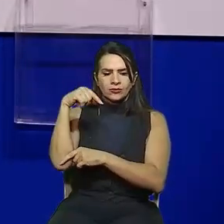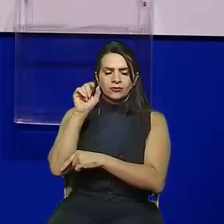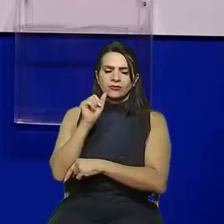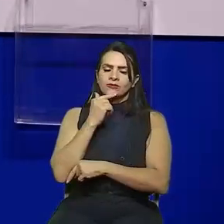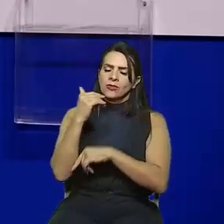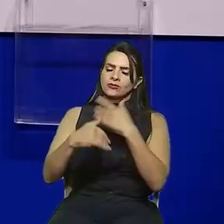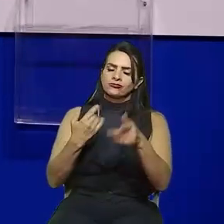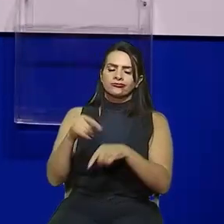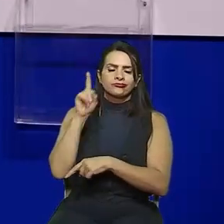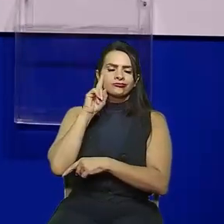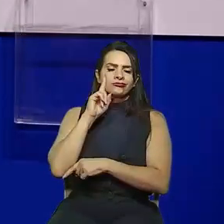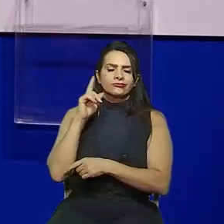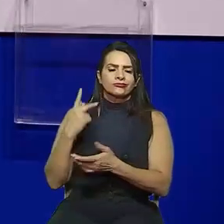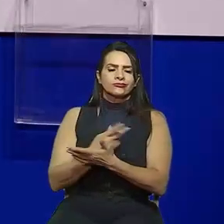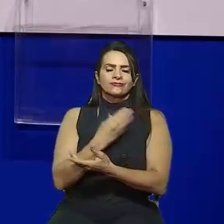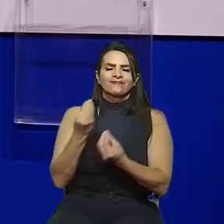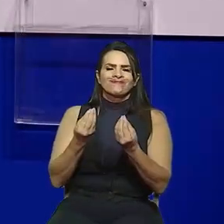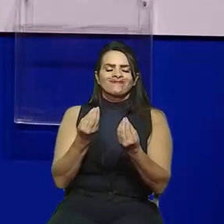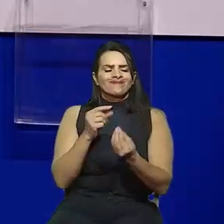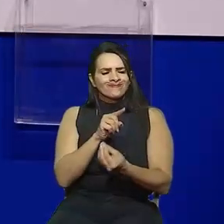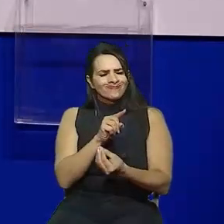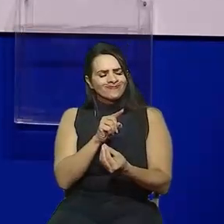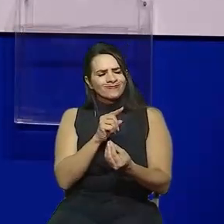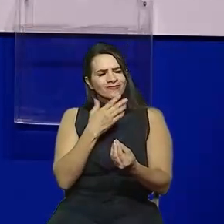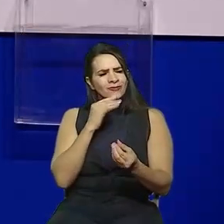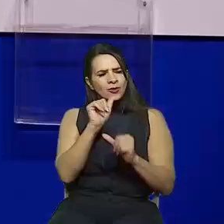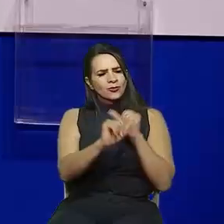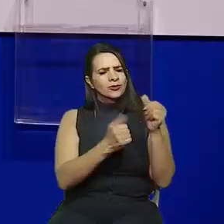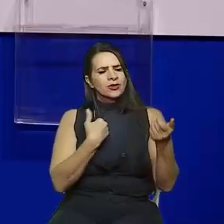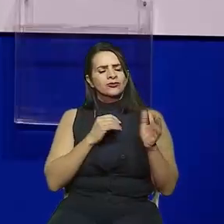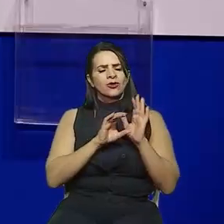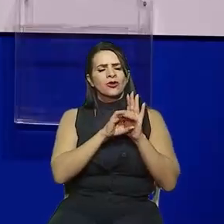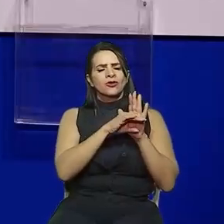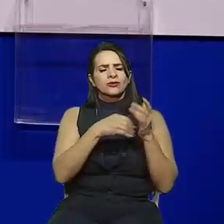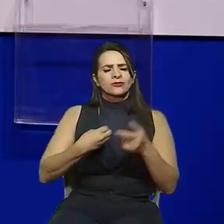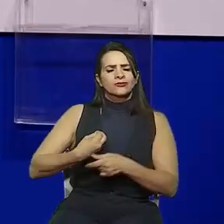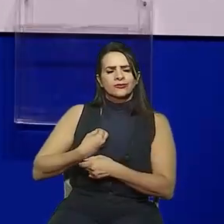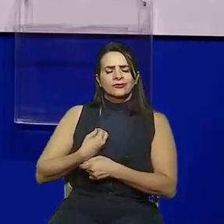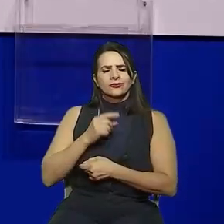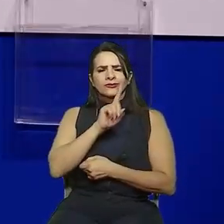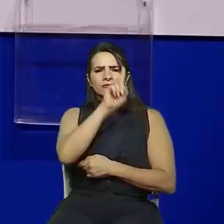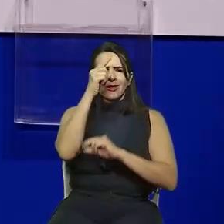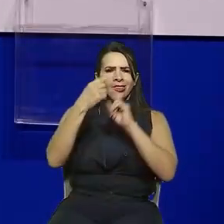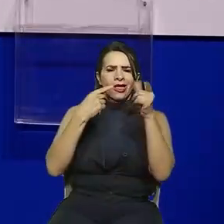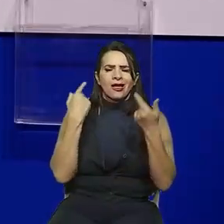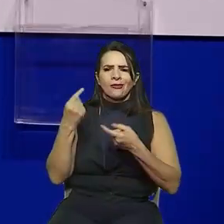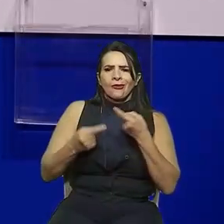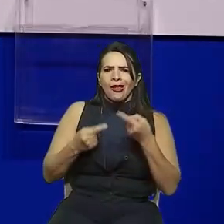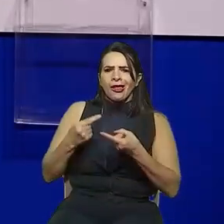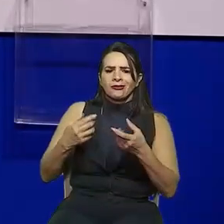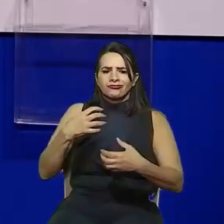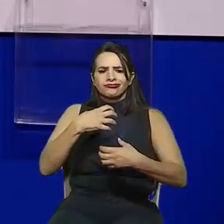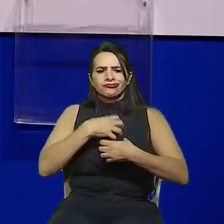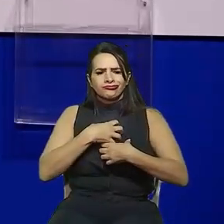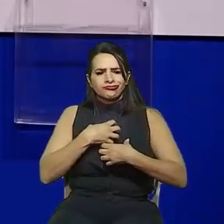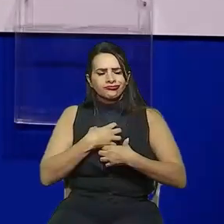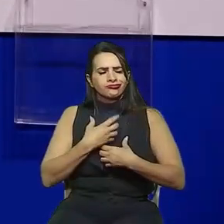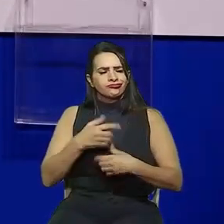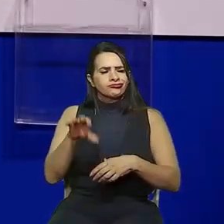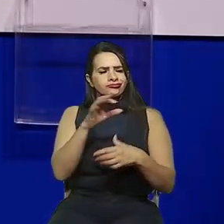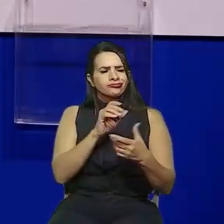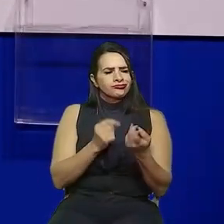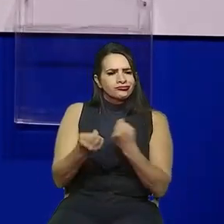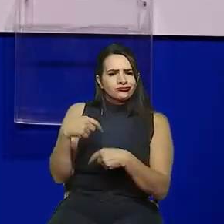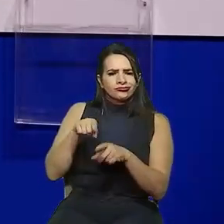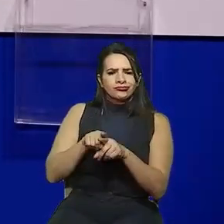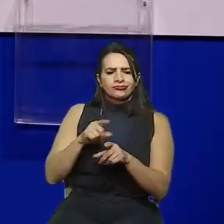ação do cotidiano. Quanto me custa você mudar seu conceito de vida, sua ideia política, sua maneira de administrar, fechar os